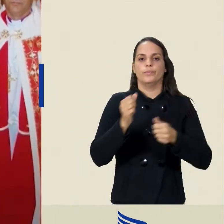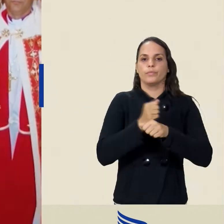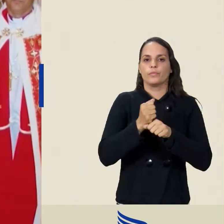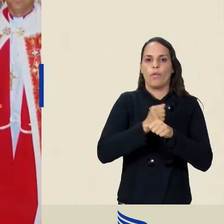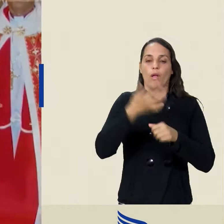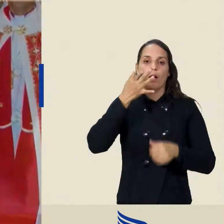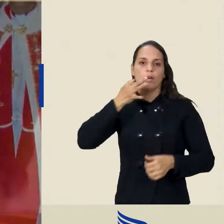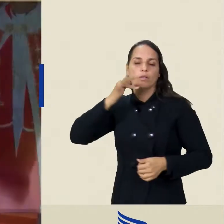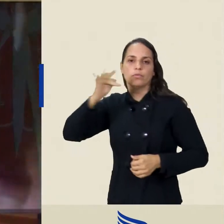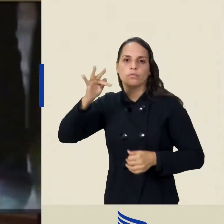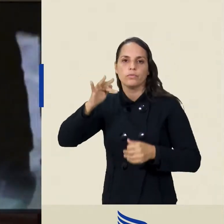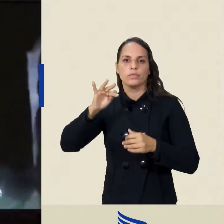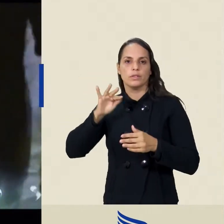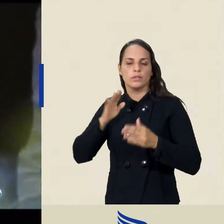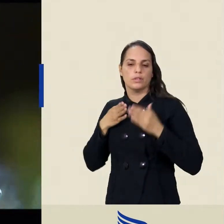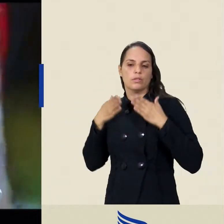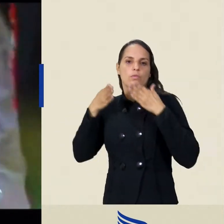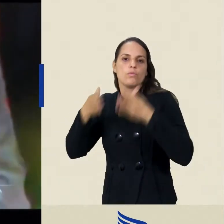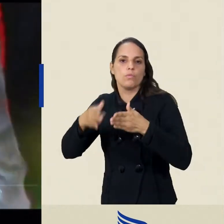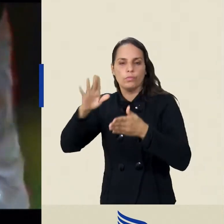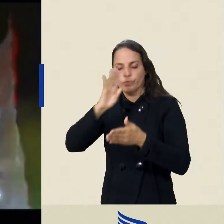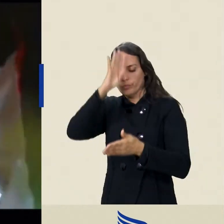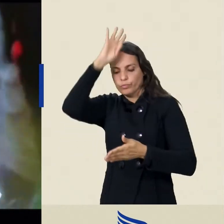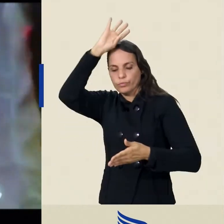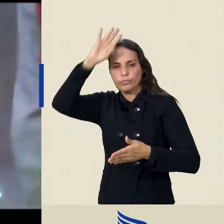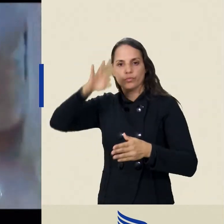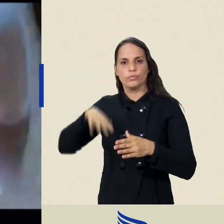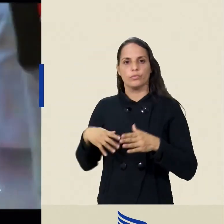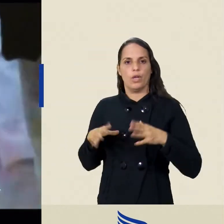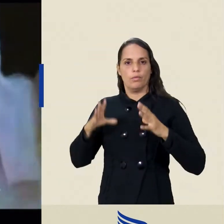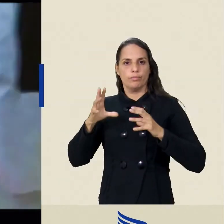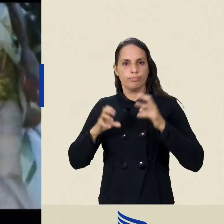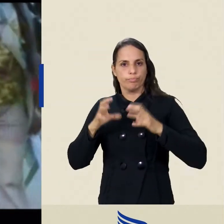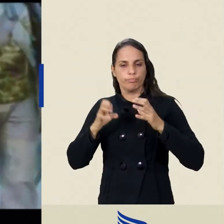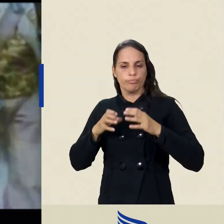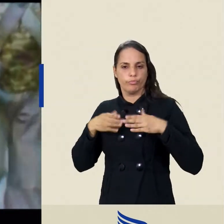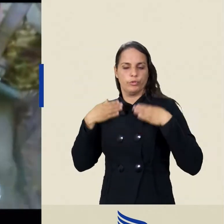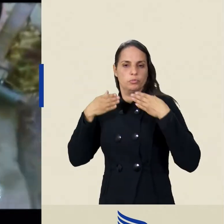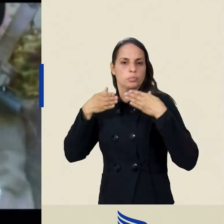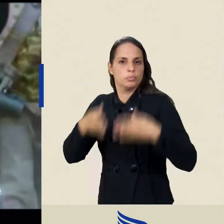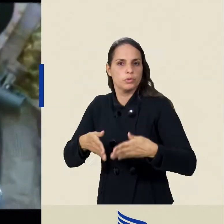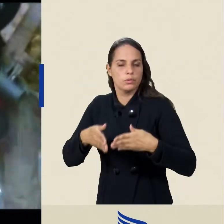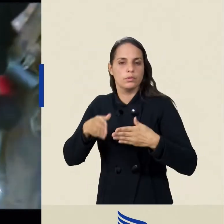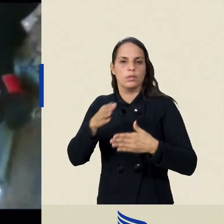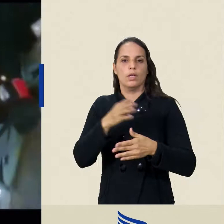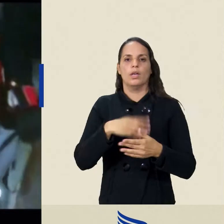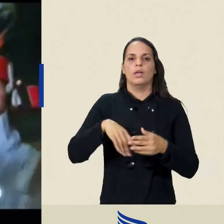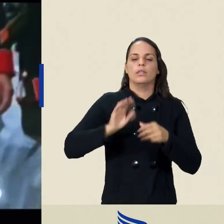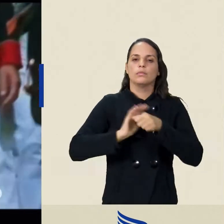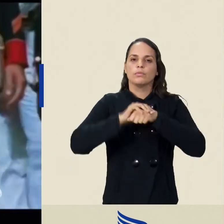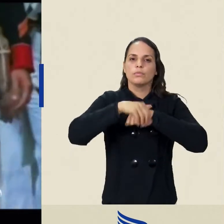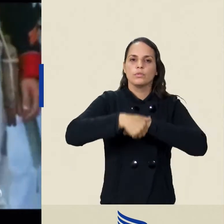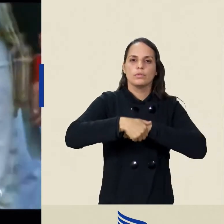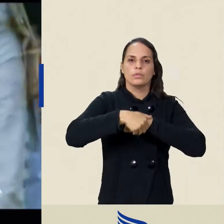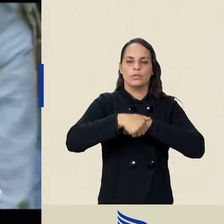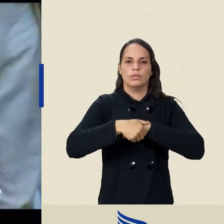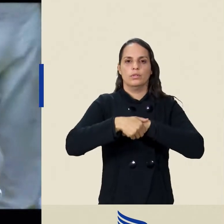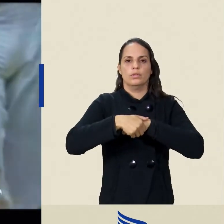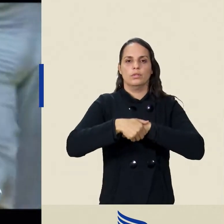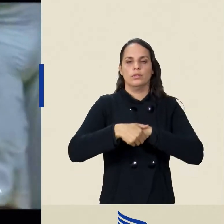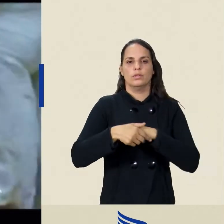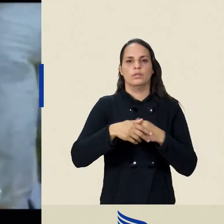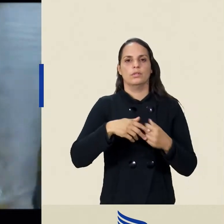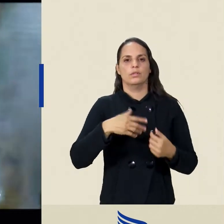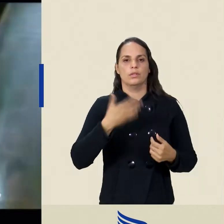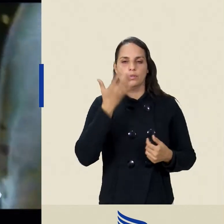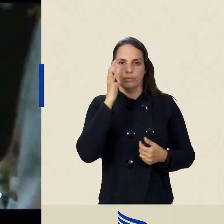tomou Roma sob o comando de Berthier, general francês. E na noite do dia 20 de fevereiro de 1798, o Papa Pio